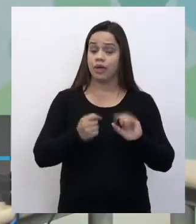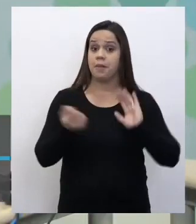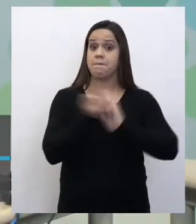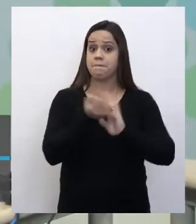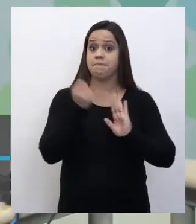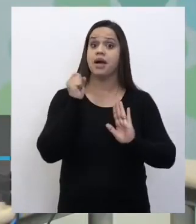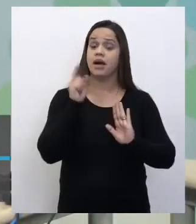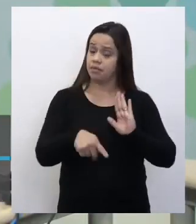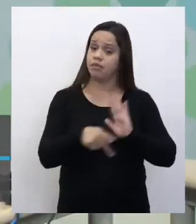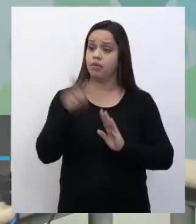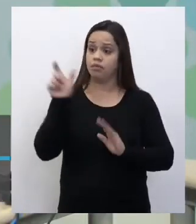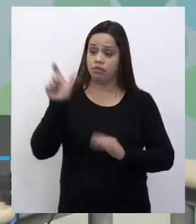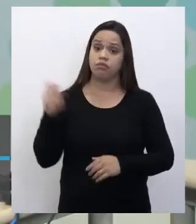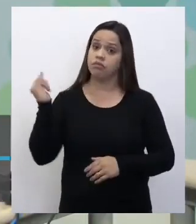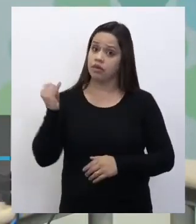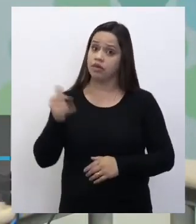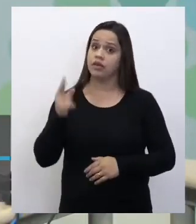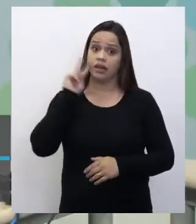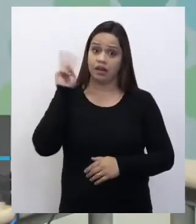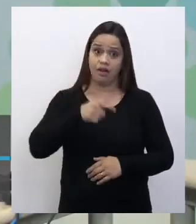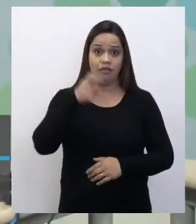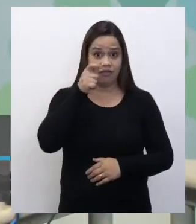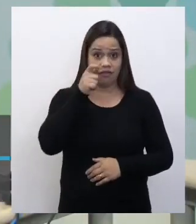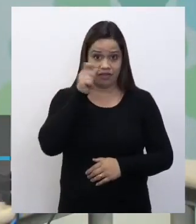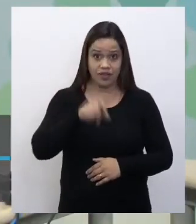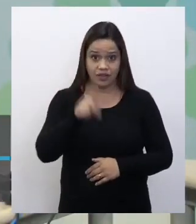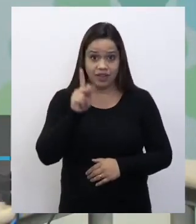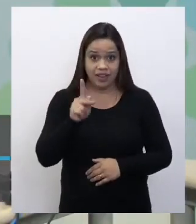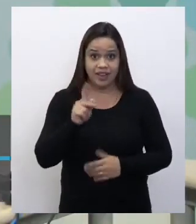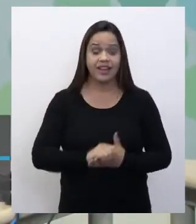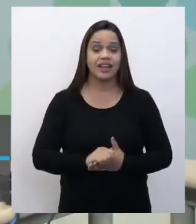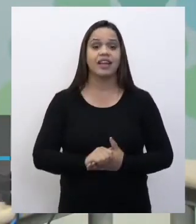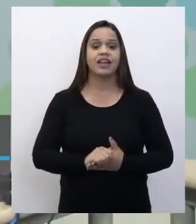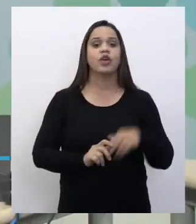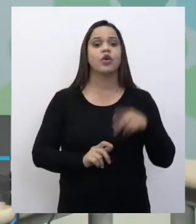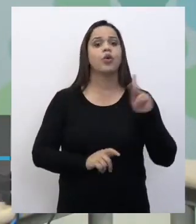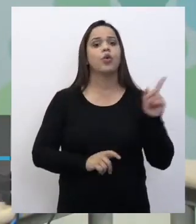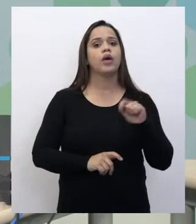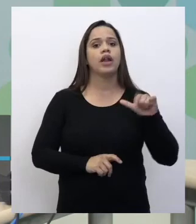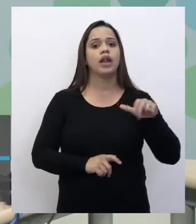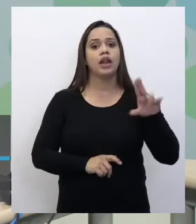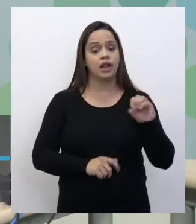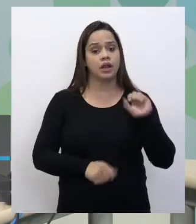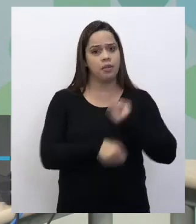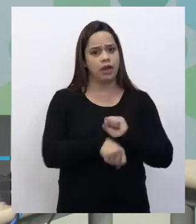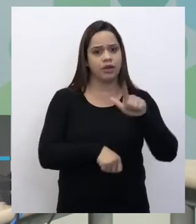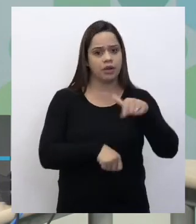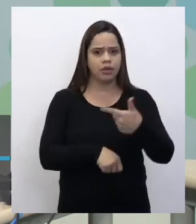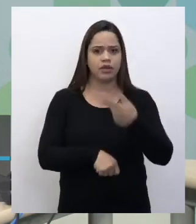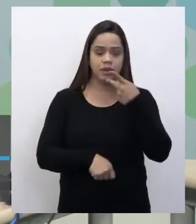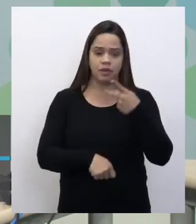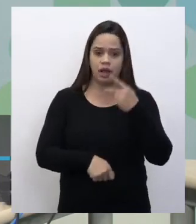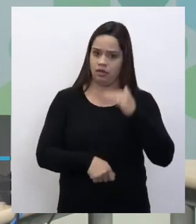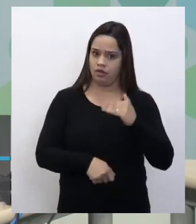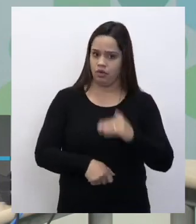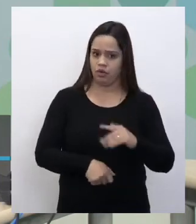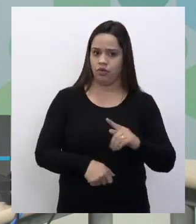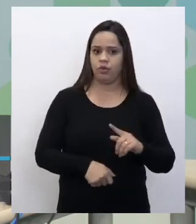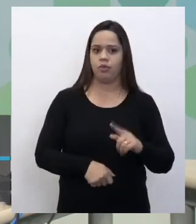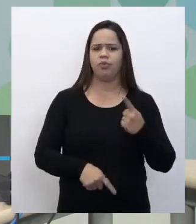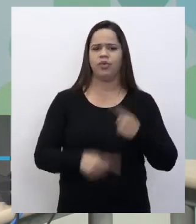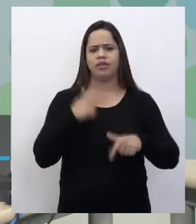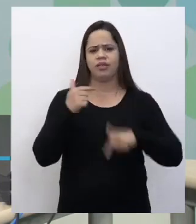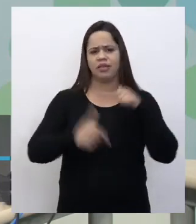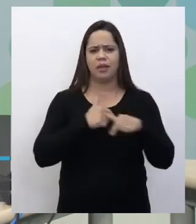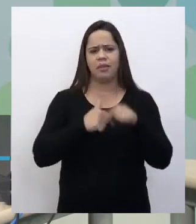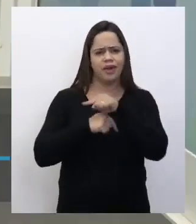do narrador, que quando ele está observando, certo, gente? O Heleno parou muito, e aí tem mais lá que eu não continuei, porque deu trabalho grifar tudo isso